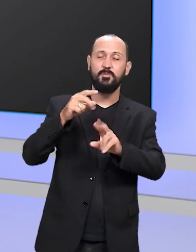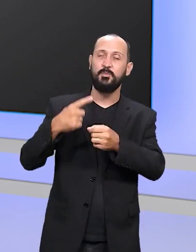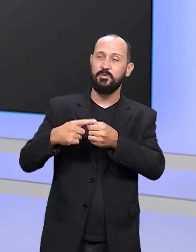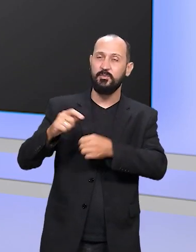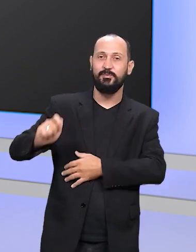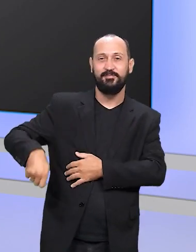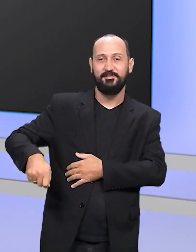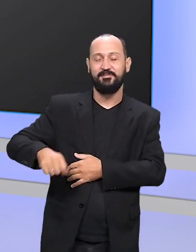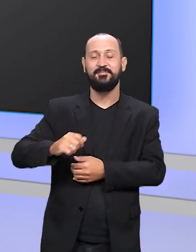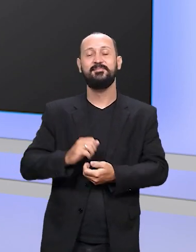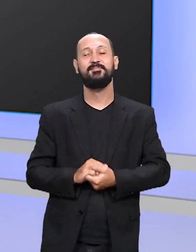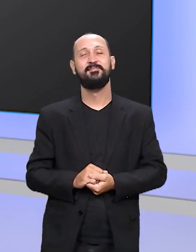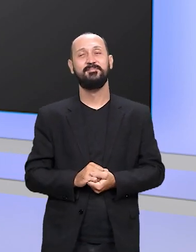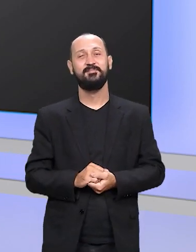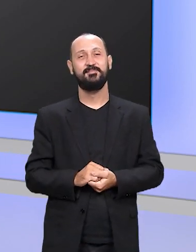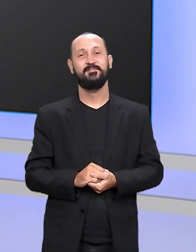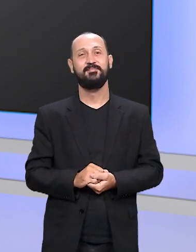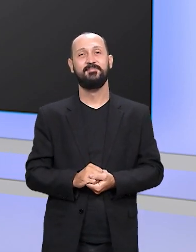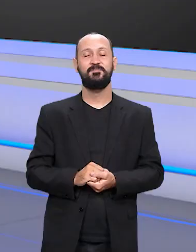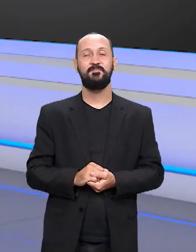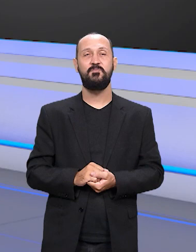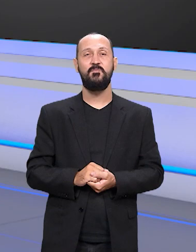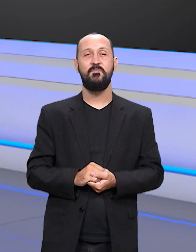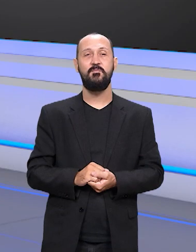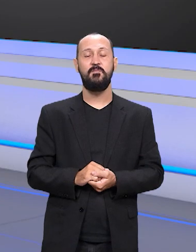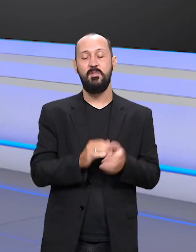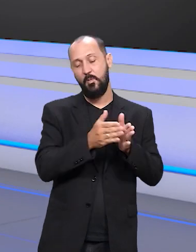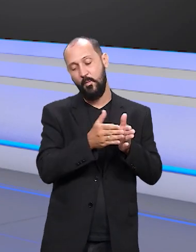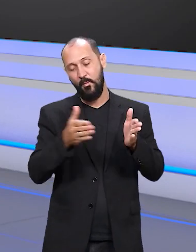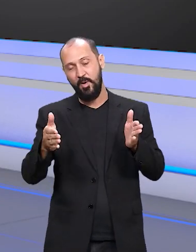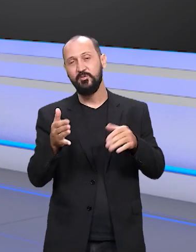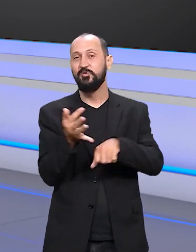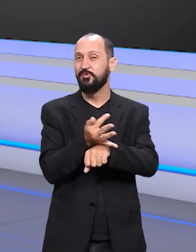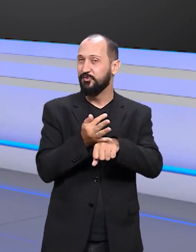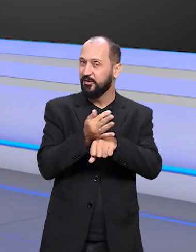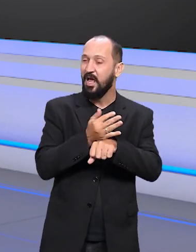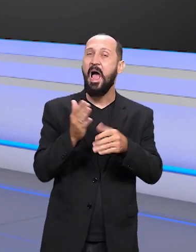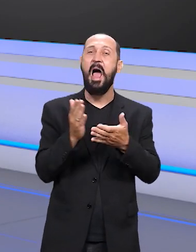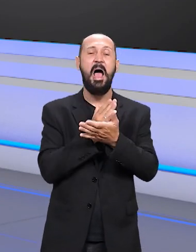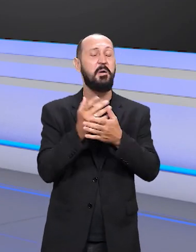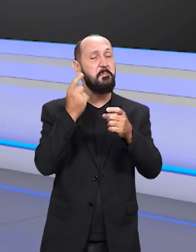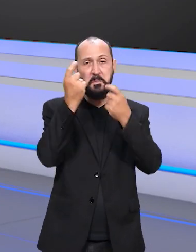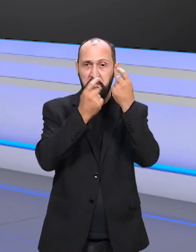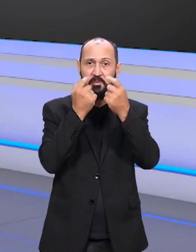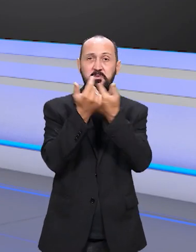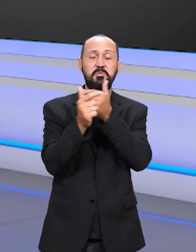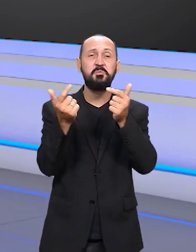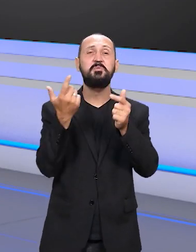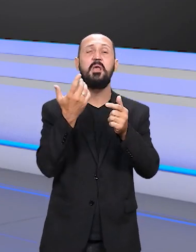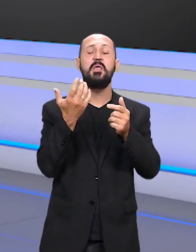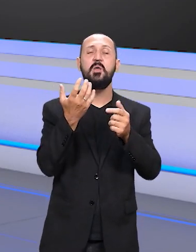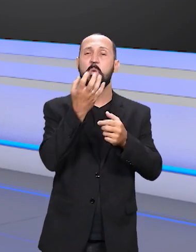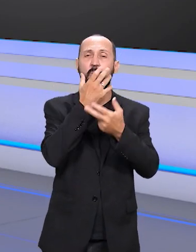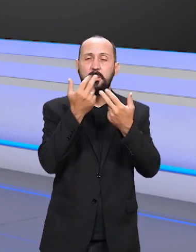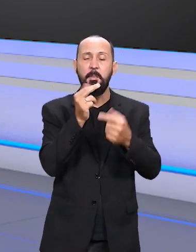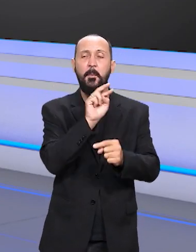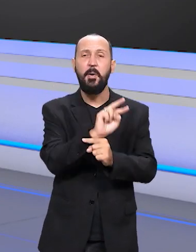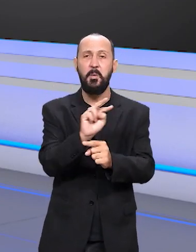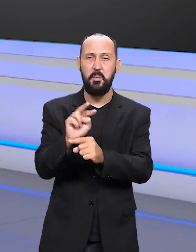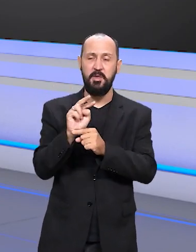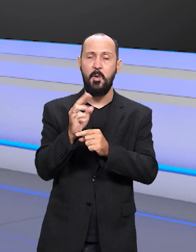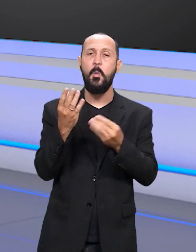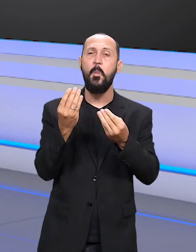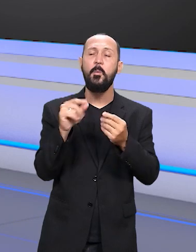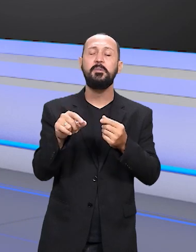e também patrona de Porto Murtinho. Em época de férias, tem gente que não se preocupa com os animais